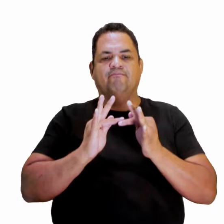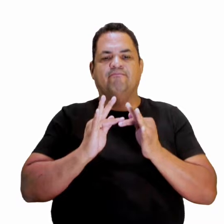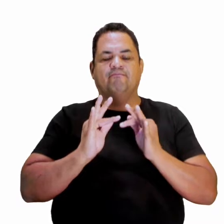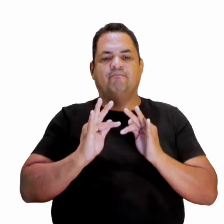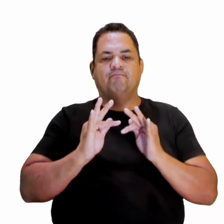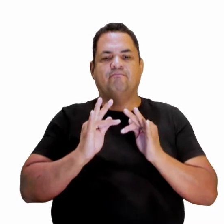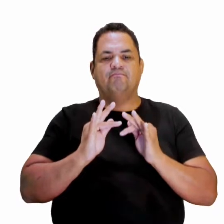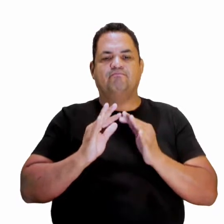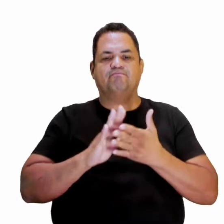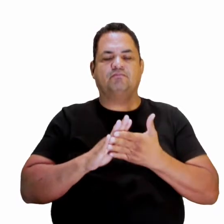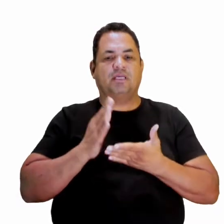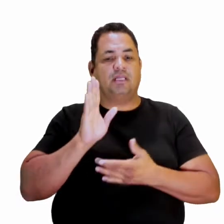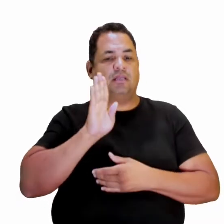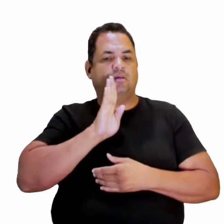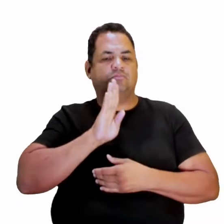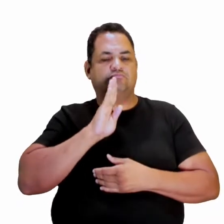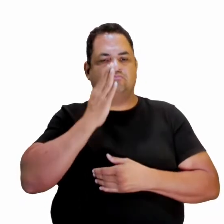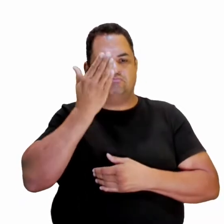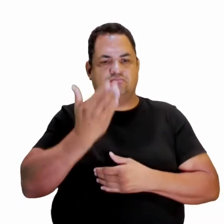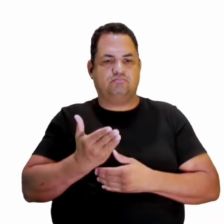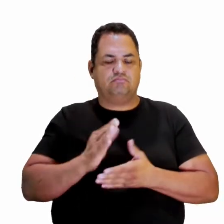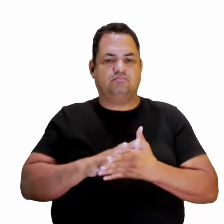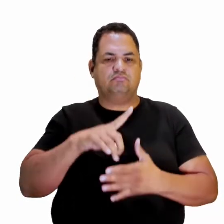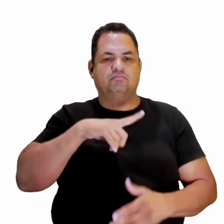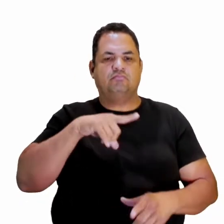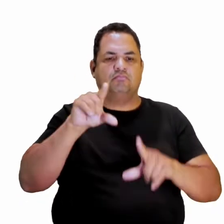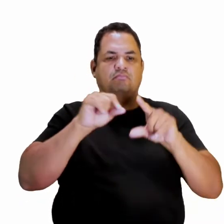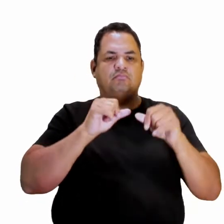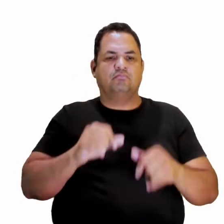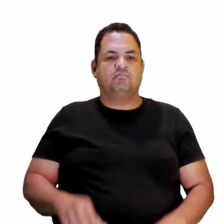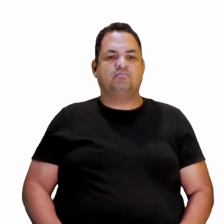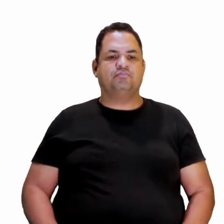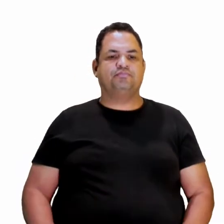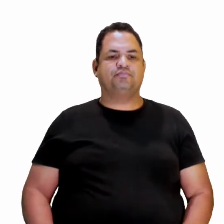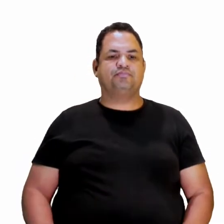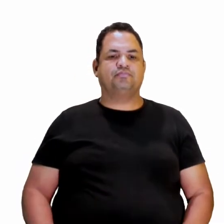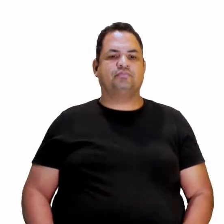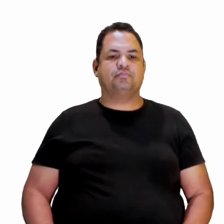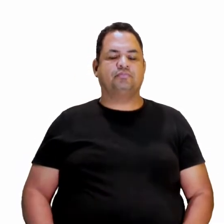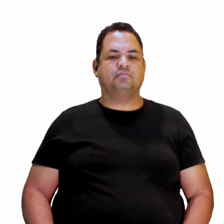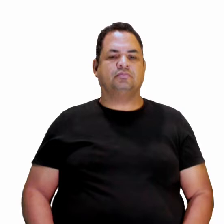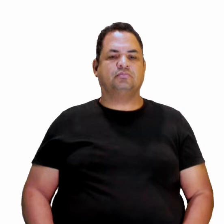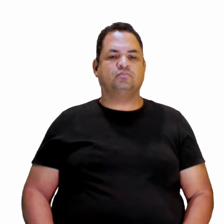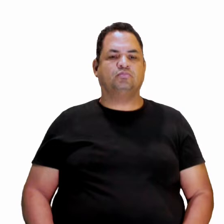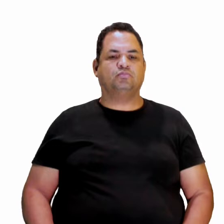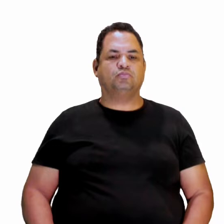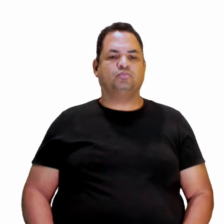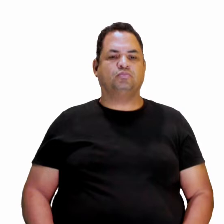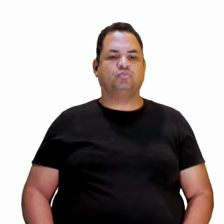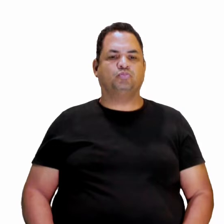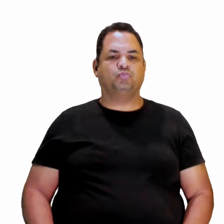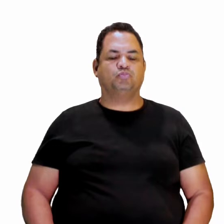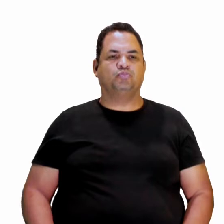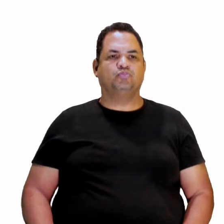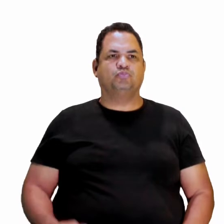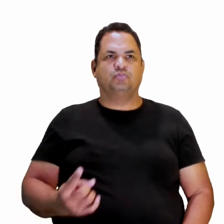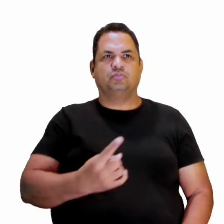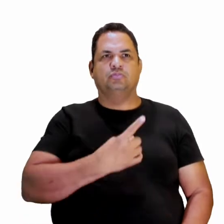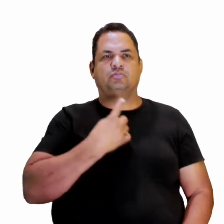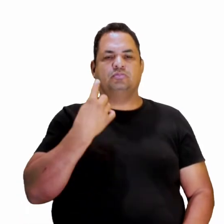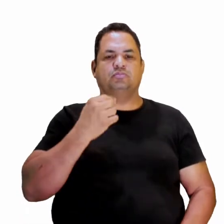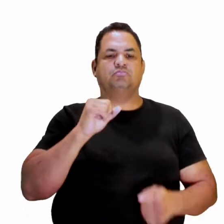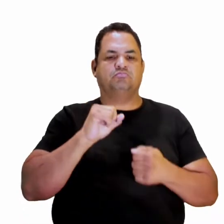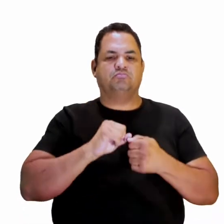coisa mais bacaninha. E aí, temos a opção to damage our world, ou seja, nós estamos